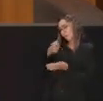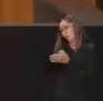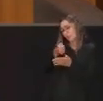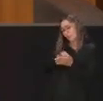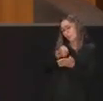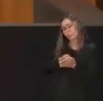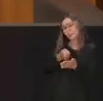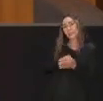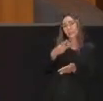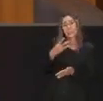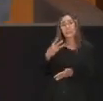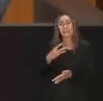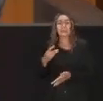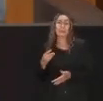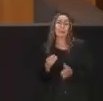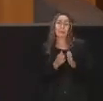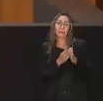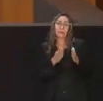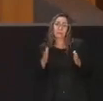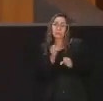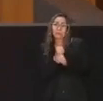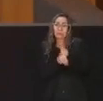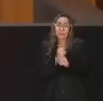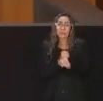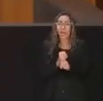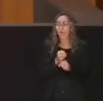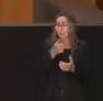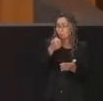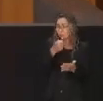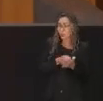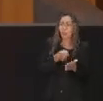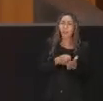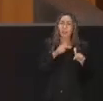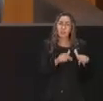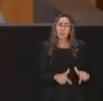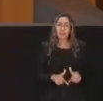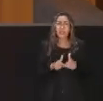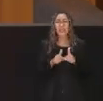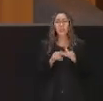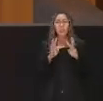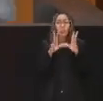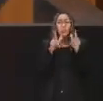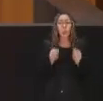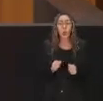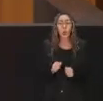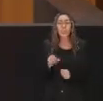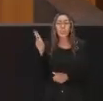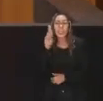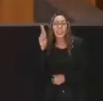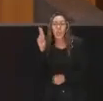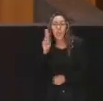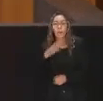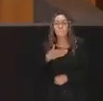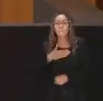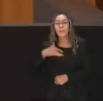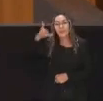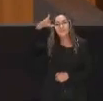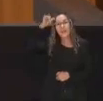da Maiada, a filha da Mansinha, a filha da menina, a filha da Juscelia, tudo tem nome. Vaca minha eu chamo pelo